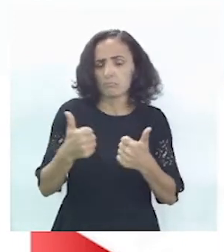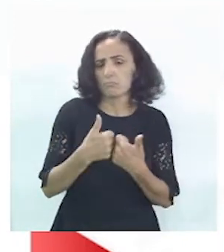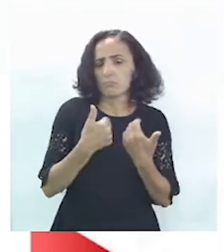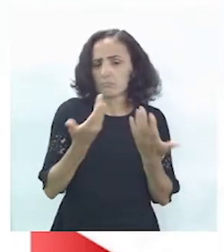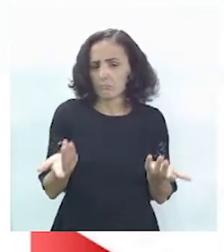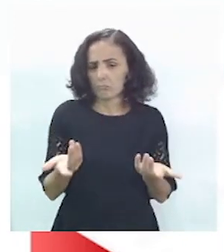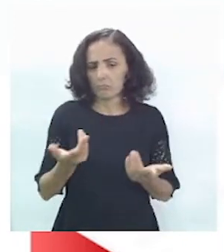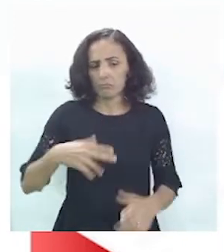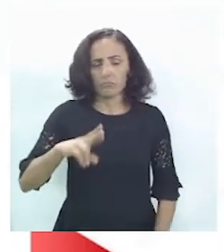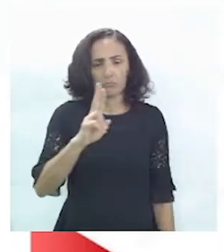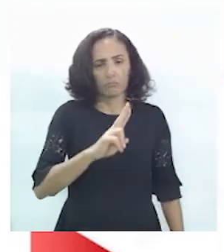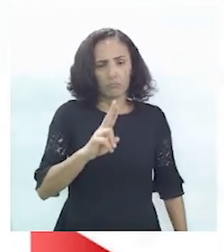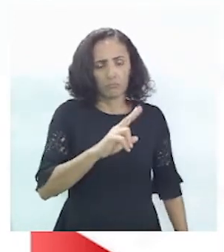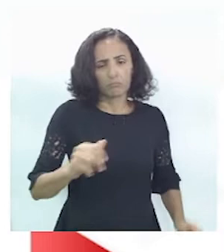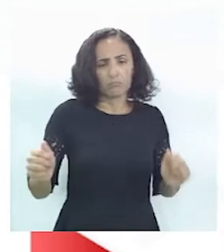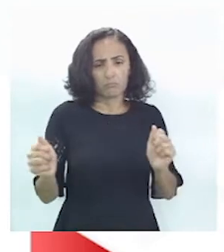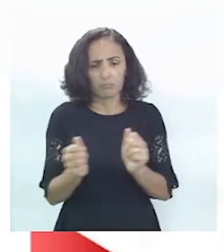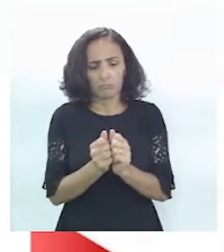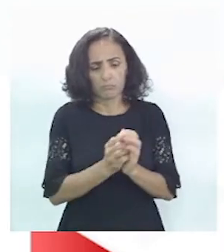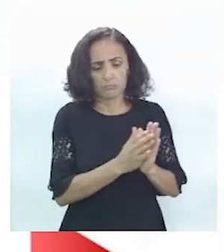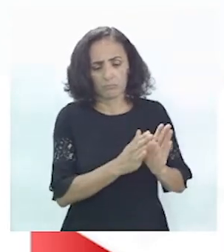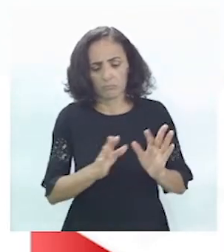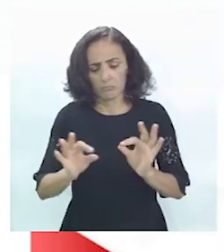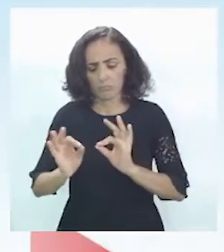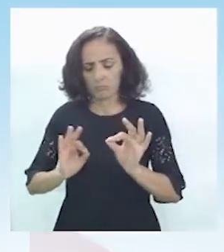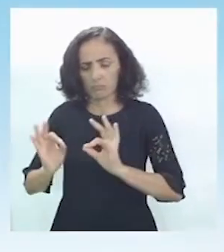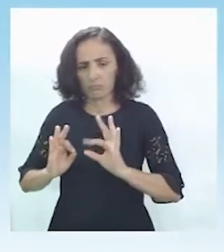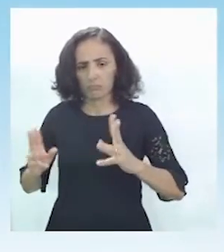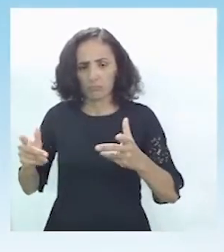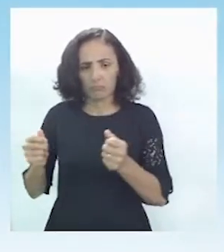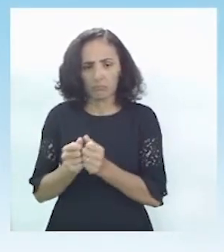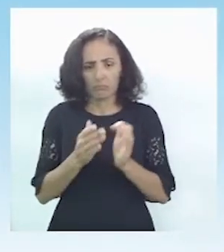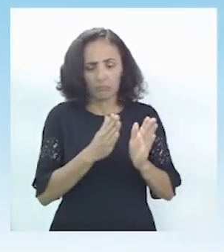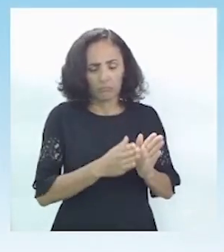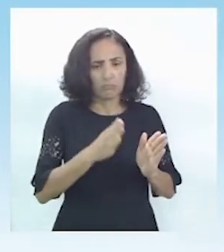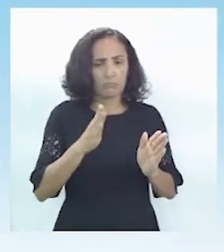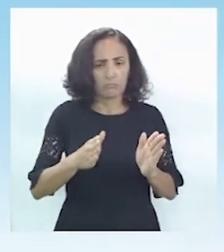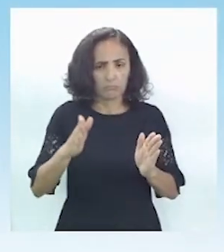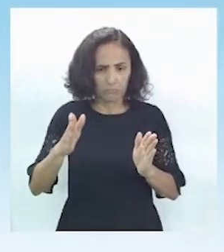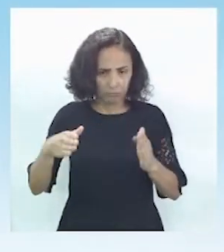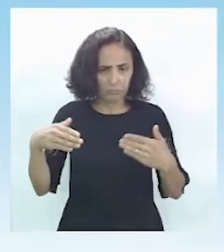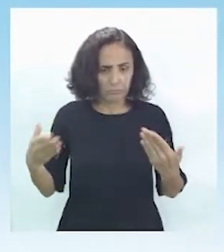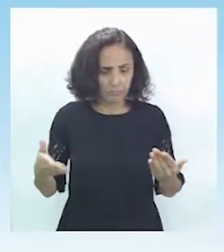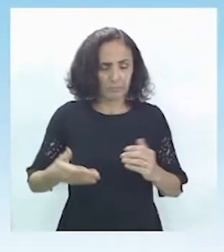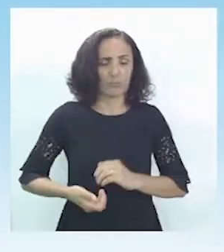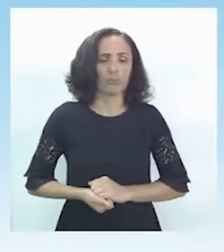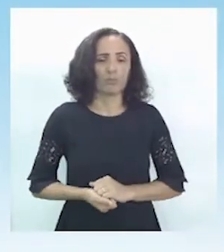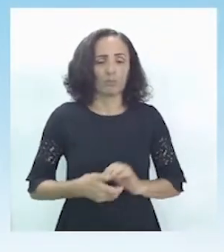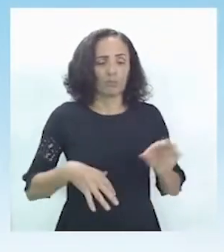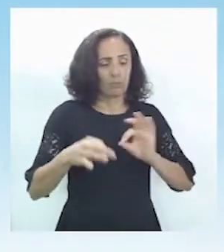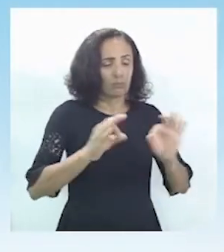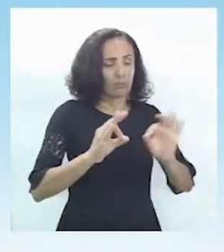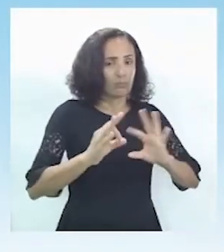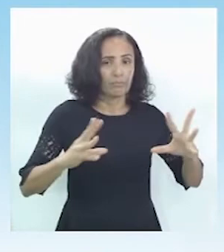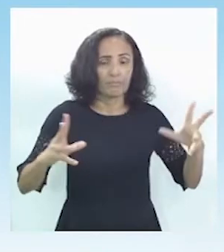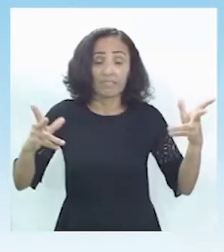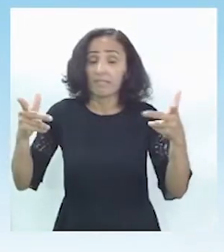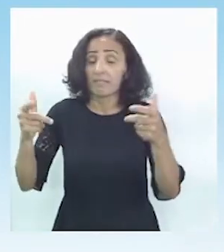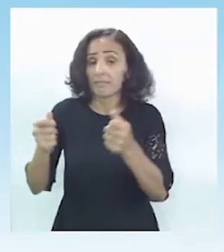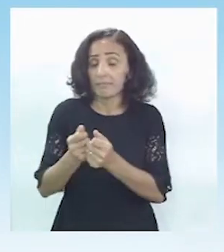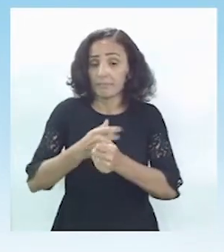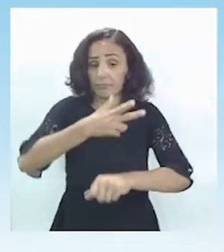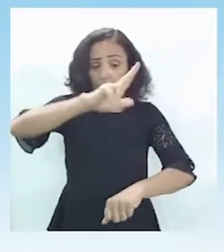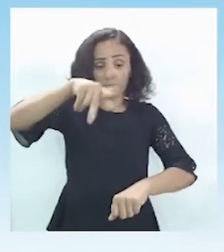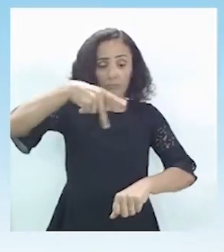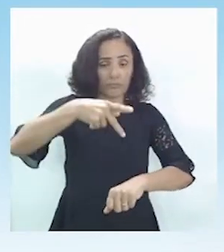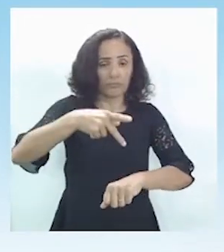regiões de consumo, reduzindo o custo com as torres e linhas de transmissão. São alternativas ali para